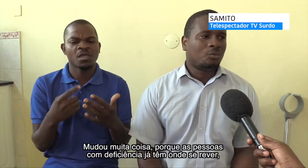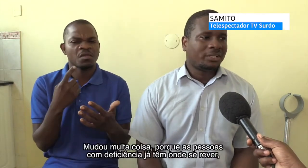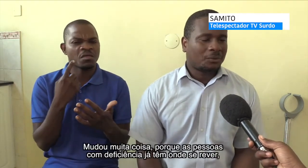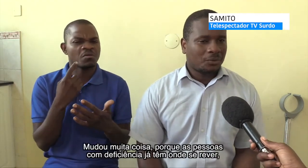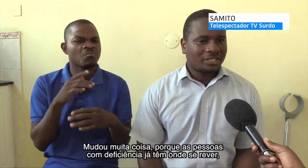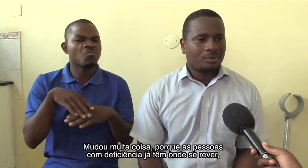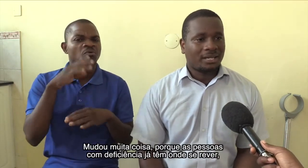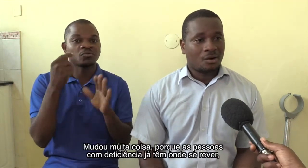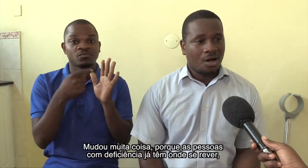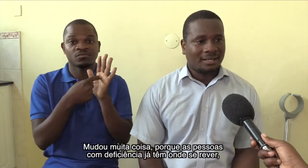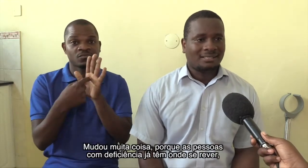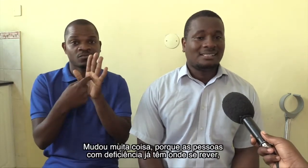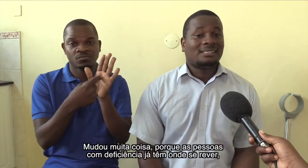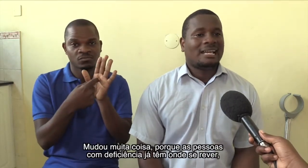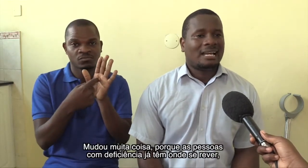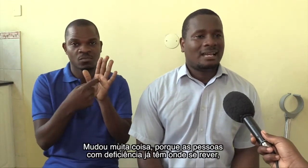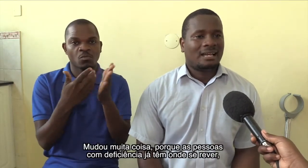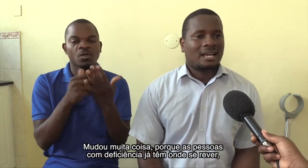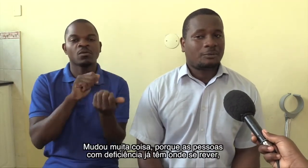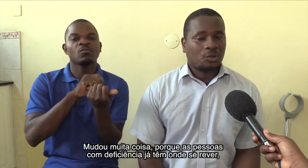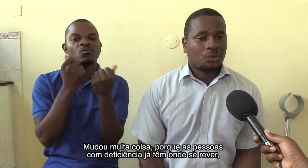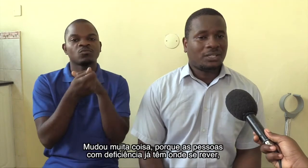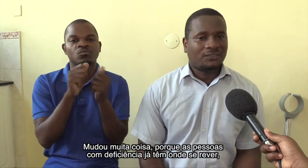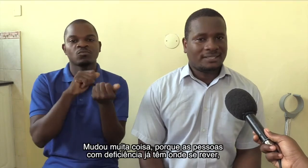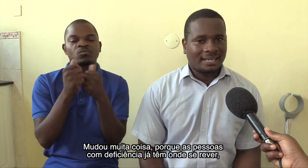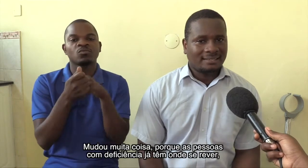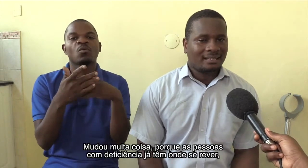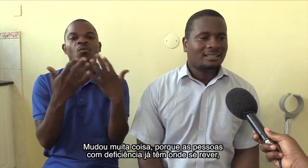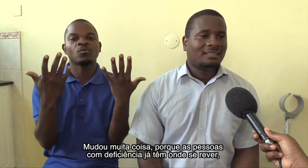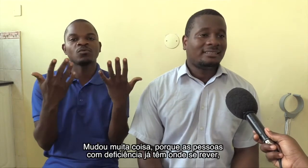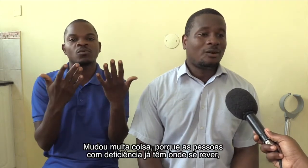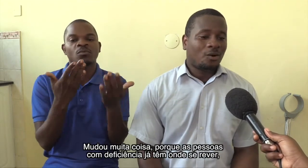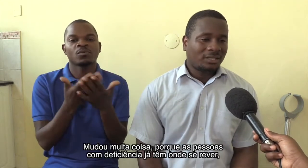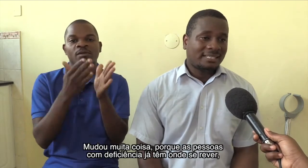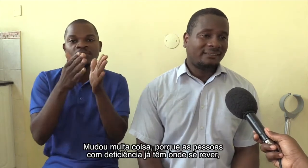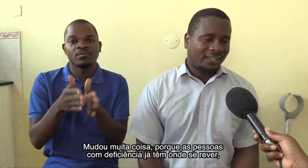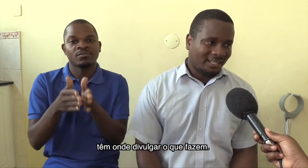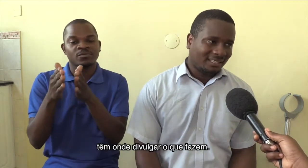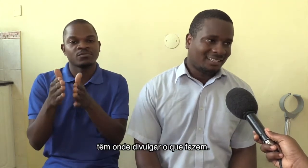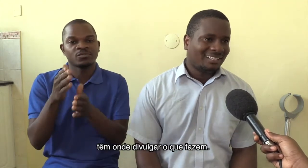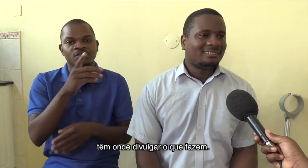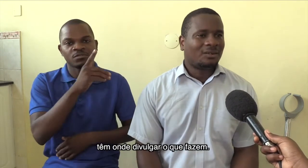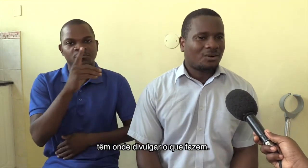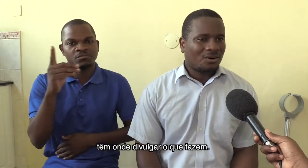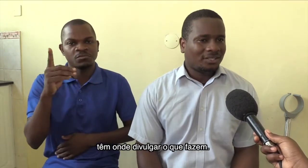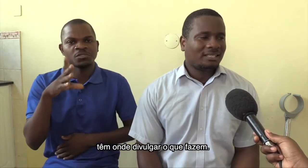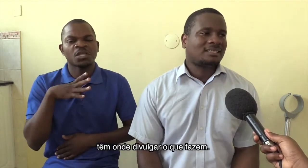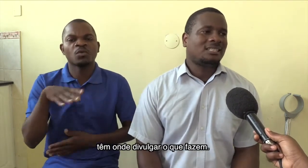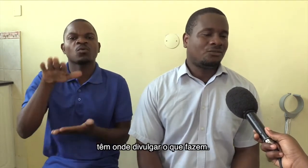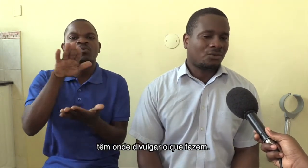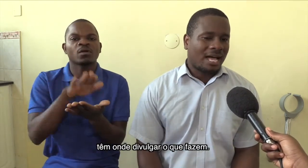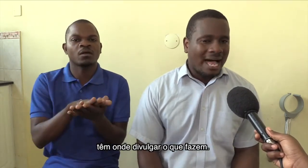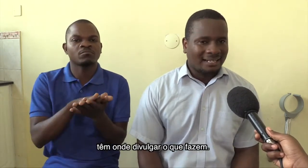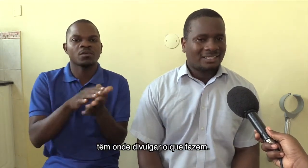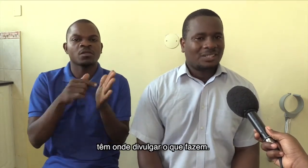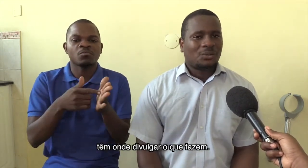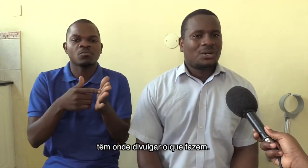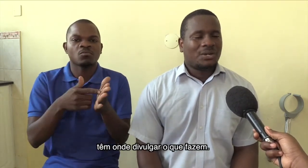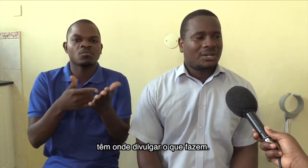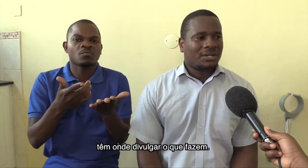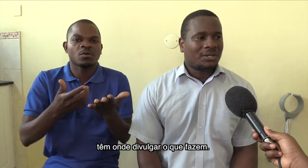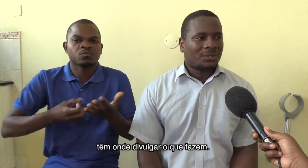Mudou muita coisa, porque agora já as pessoas com deficiência, tem onde se rever, tem onde se divulgar